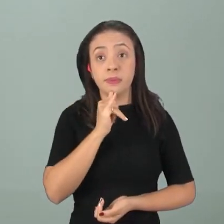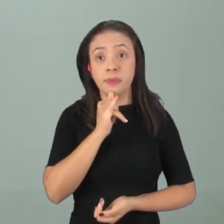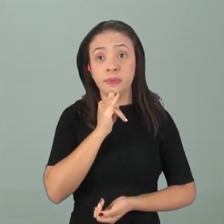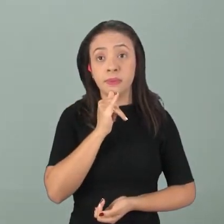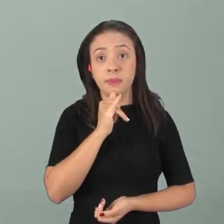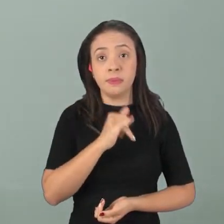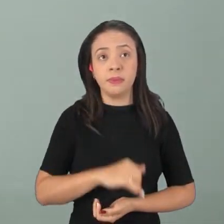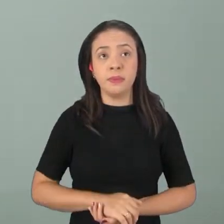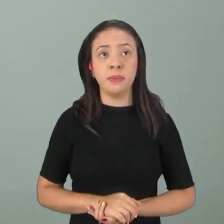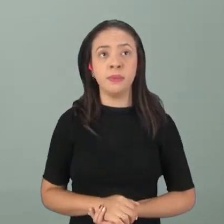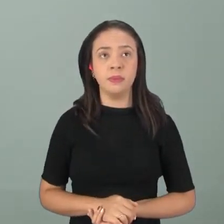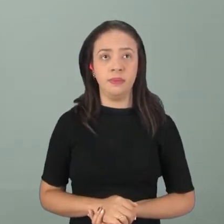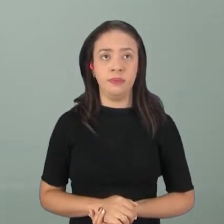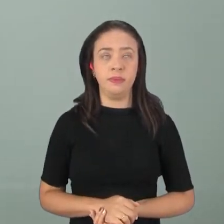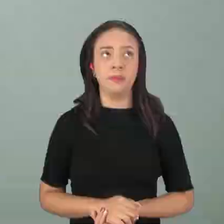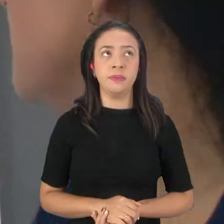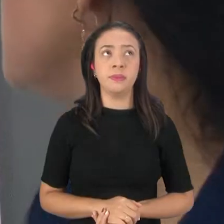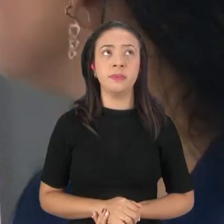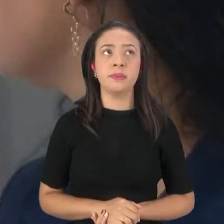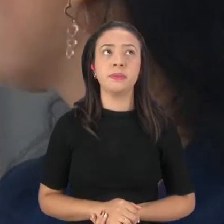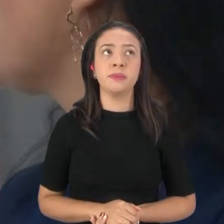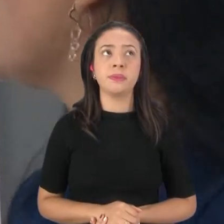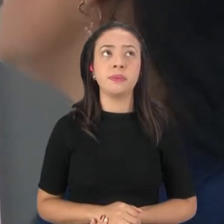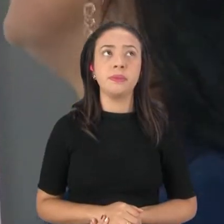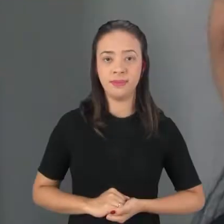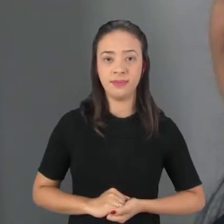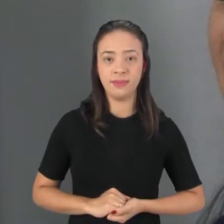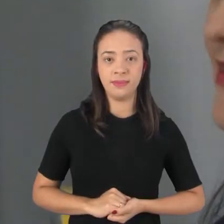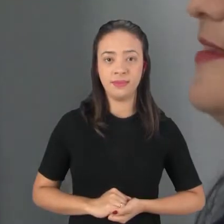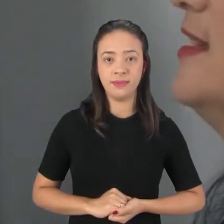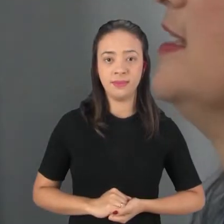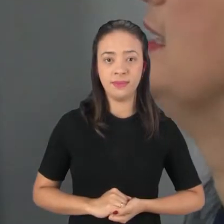exemplo. O terceiro exemplo é aqui comigo. Vamos lá.